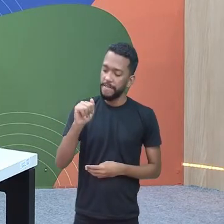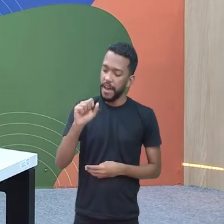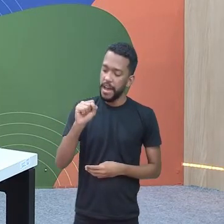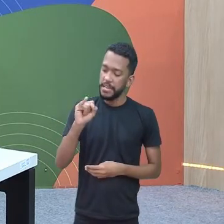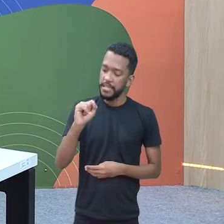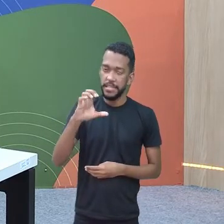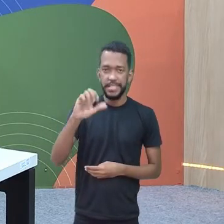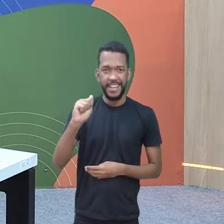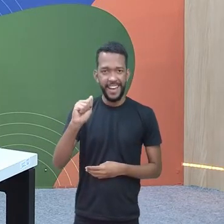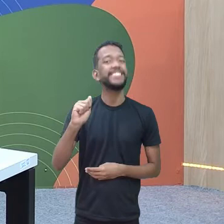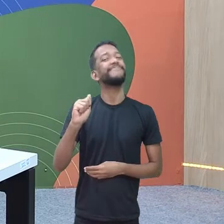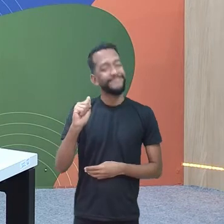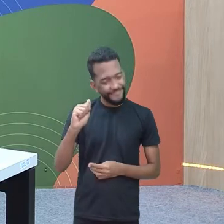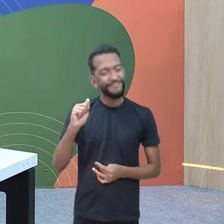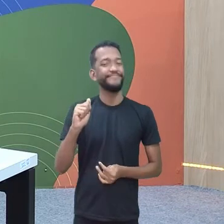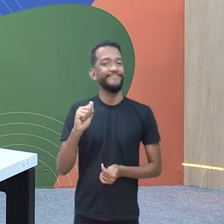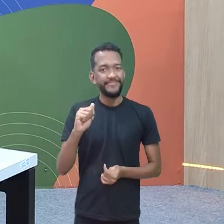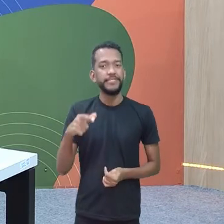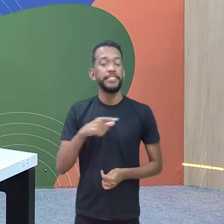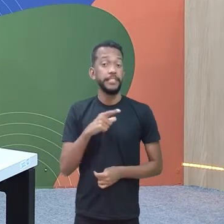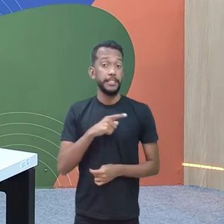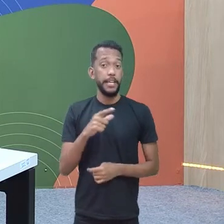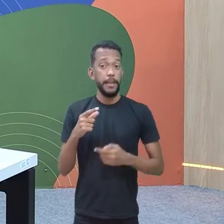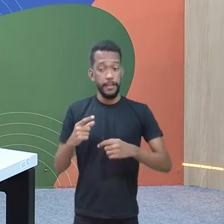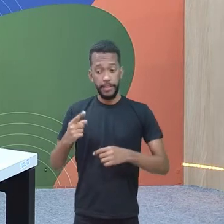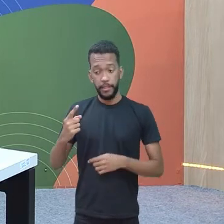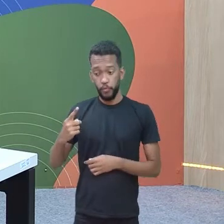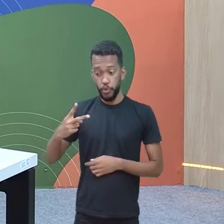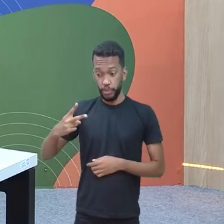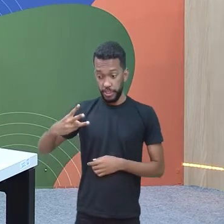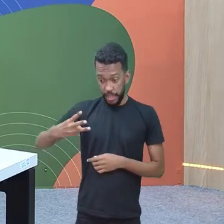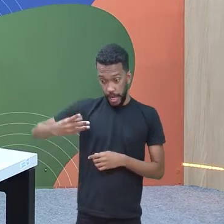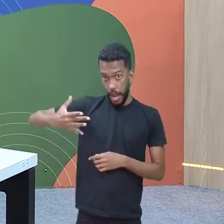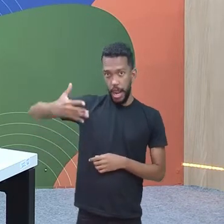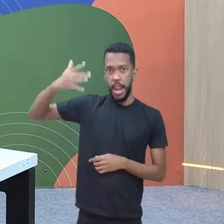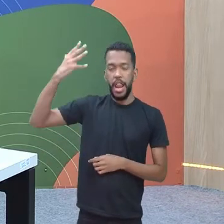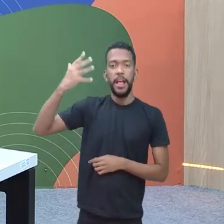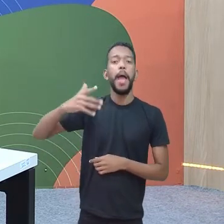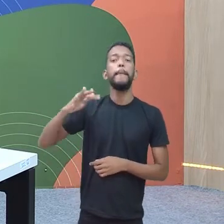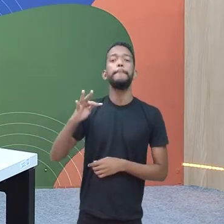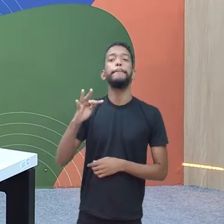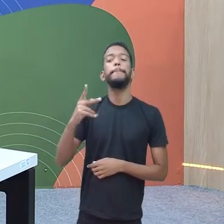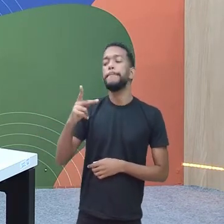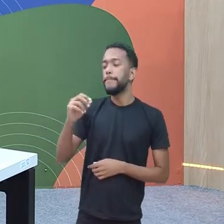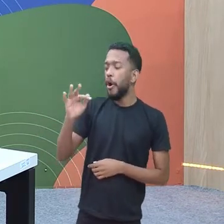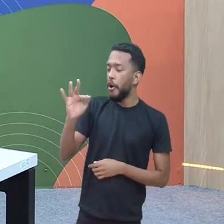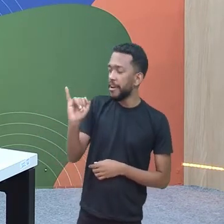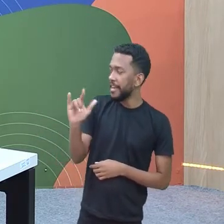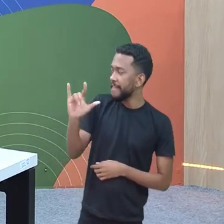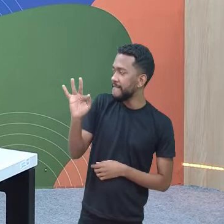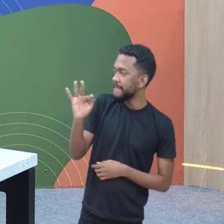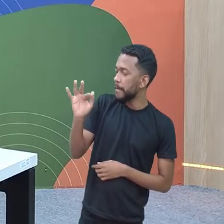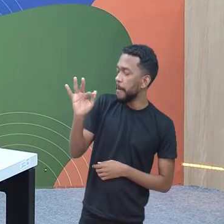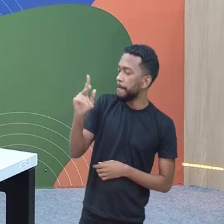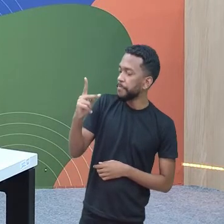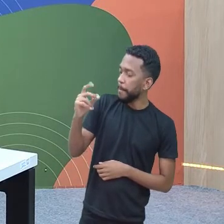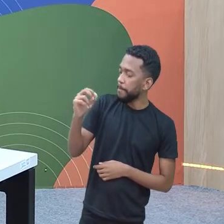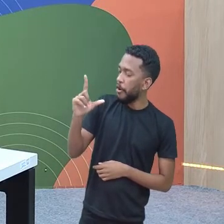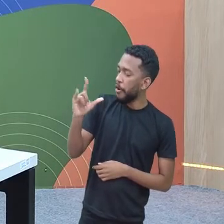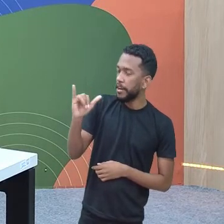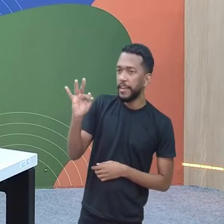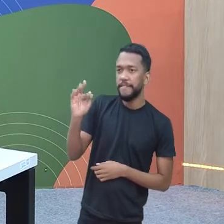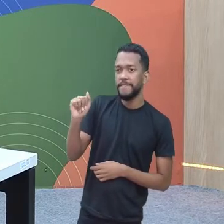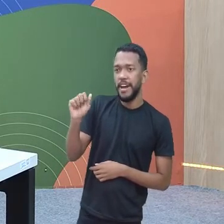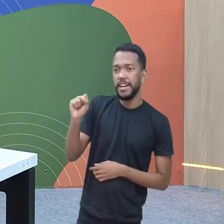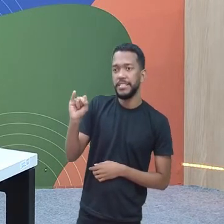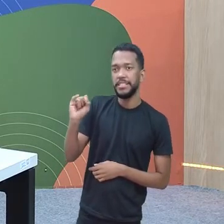de contar. Quando tiver mais de 3 fases, a gente já diz polifásica e todos vão entender que tem 3, né,